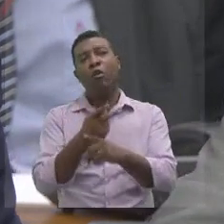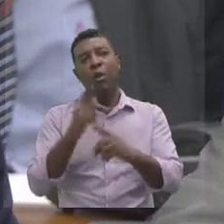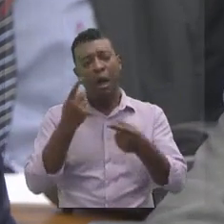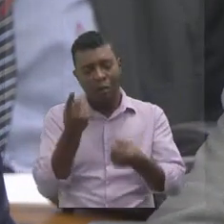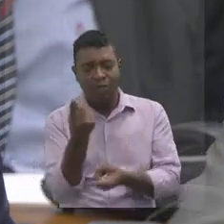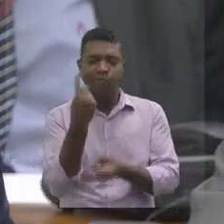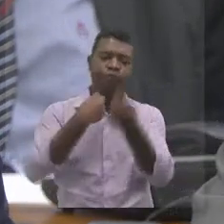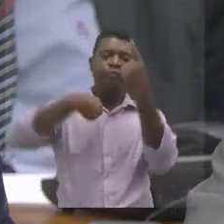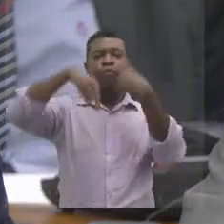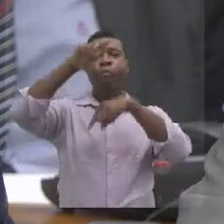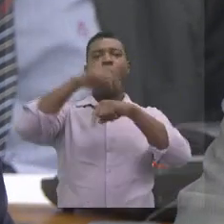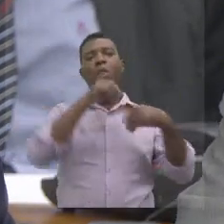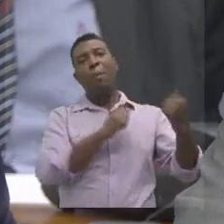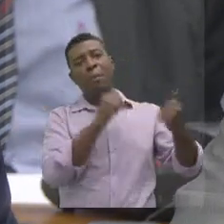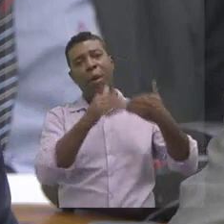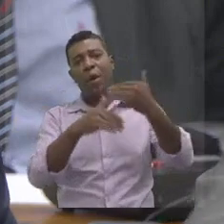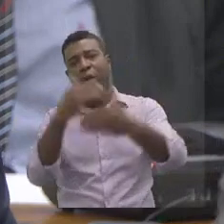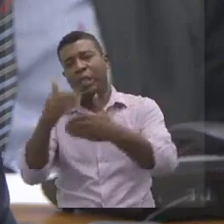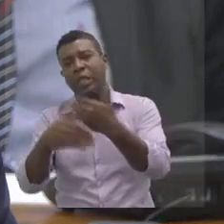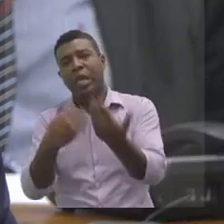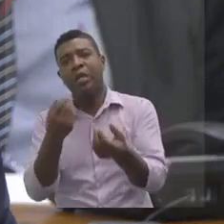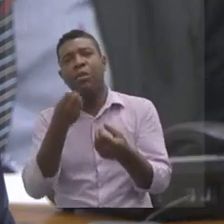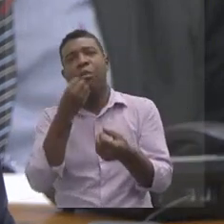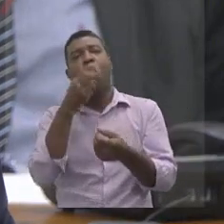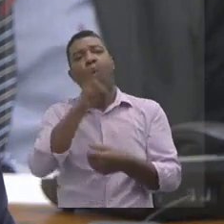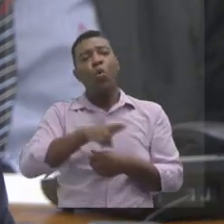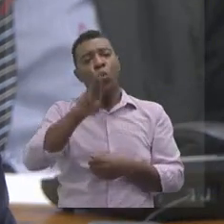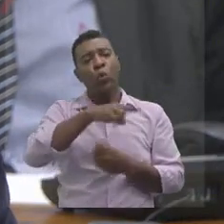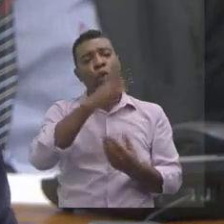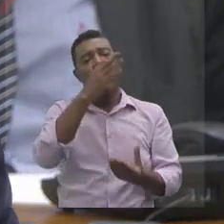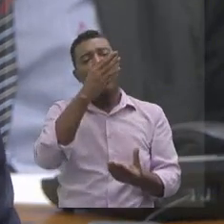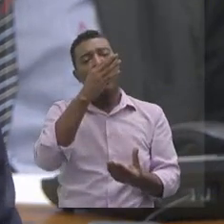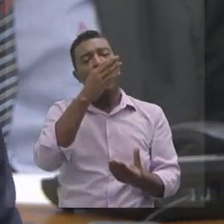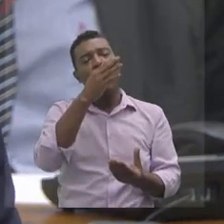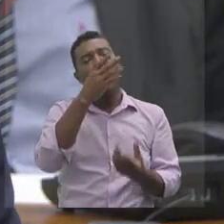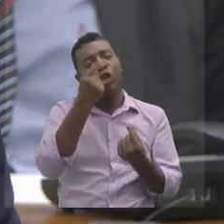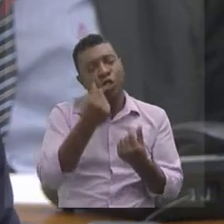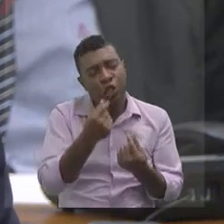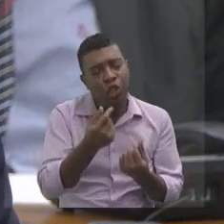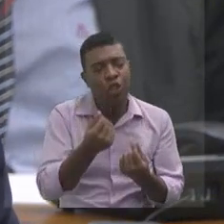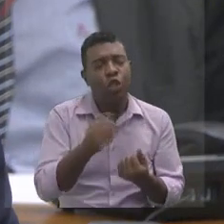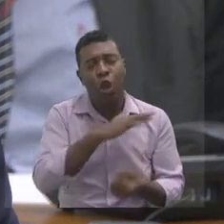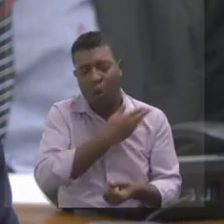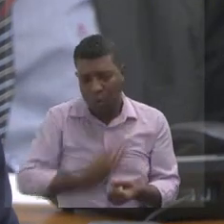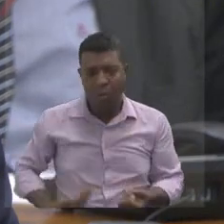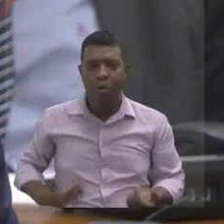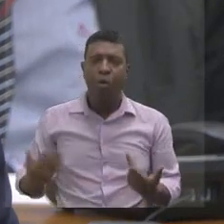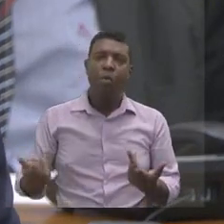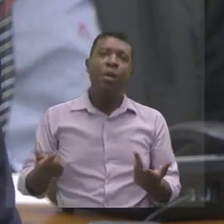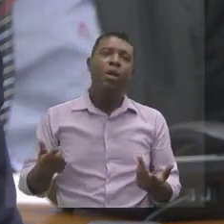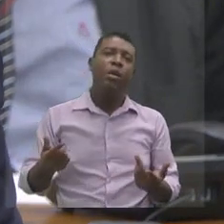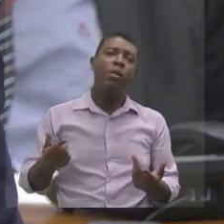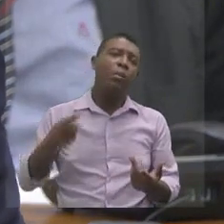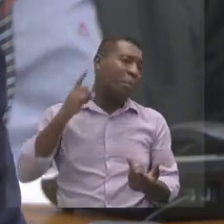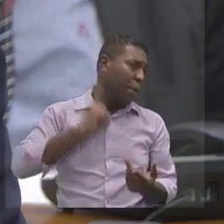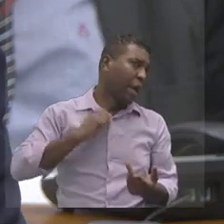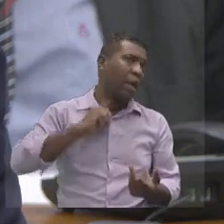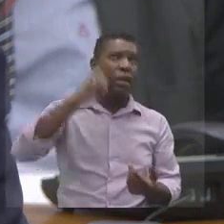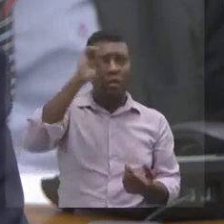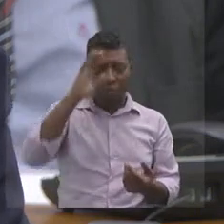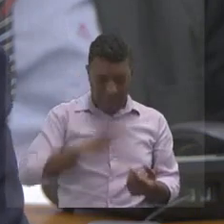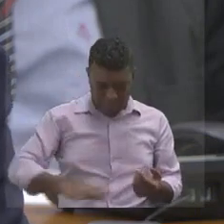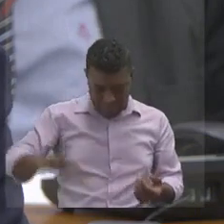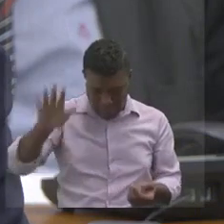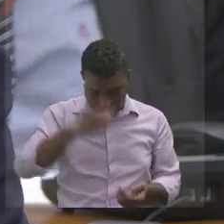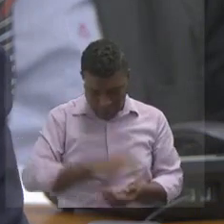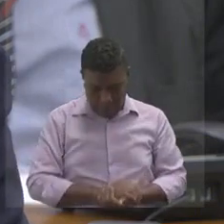processo de bom uso do dinheiro público de parcerias de público e privada em Minas e no Brasil de forma geral mas eu acho